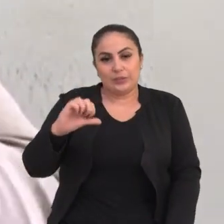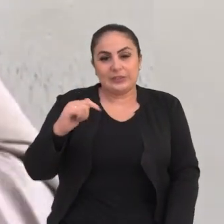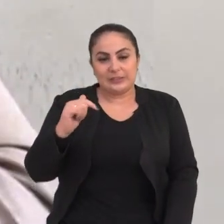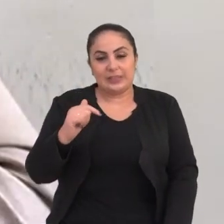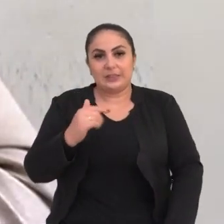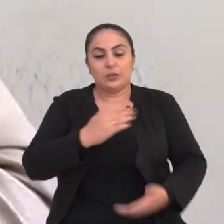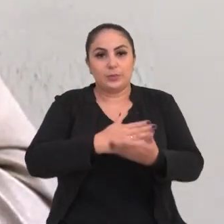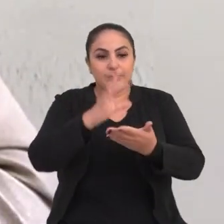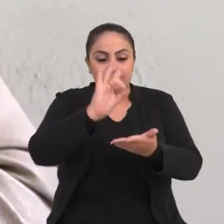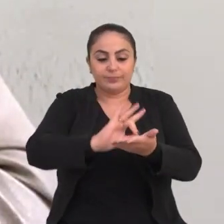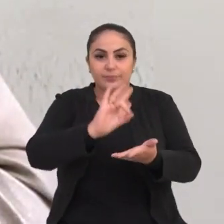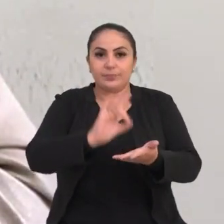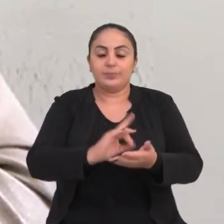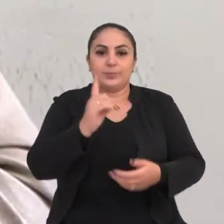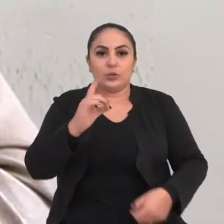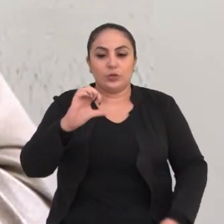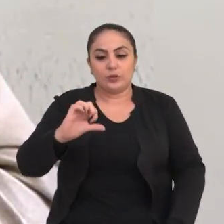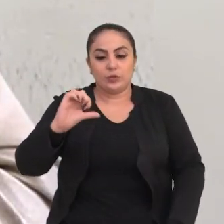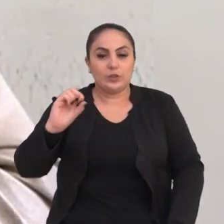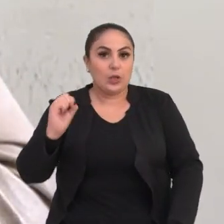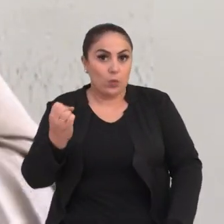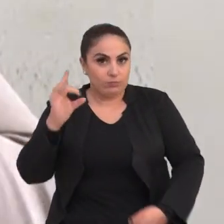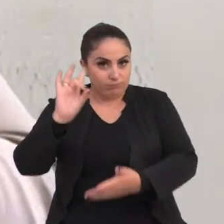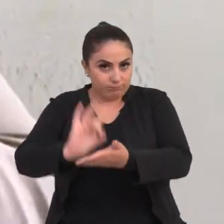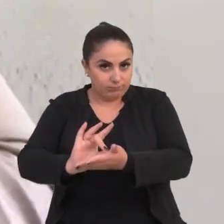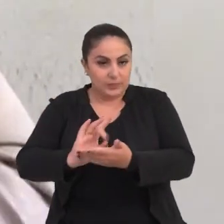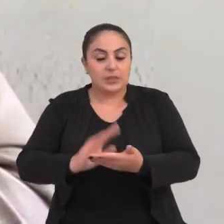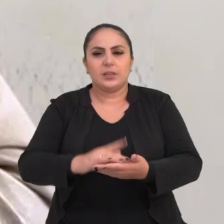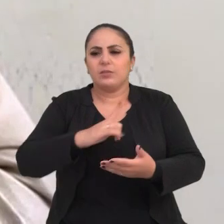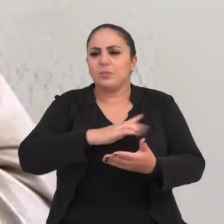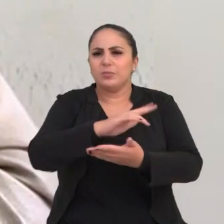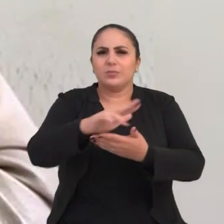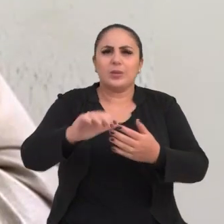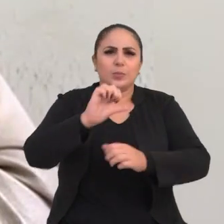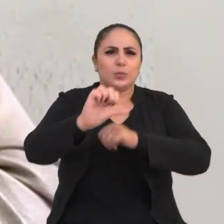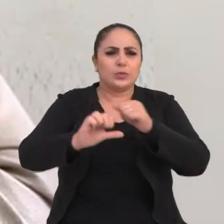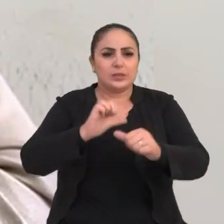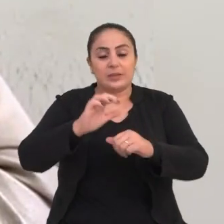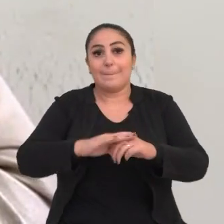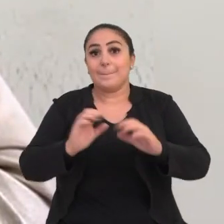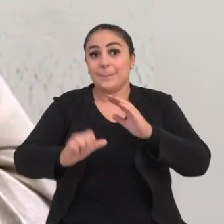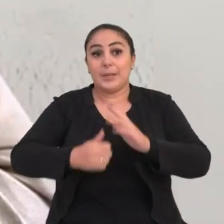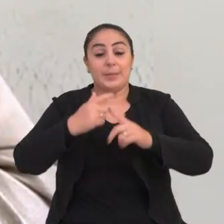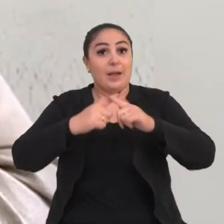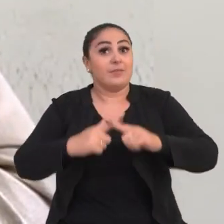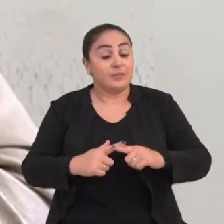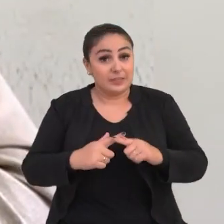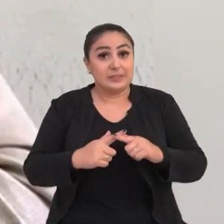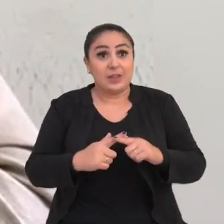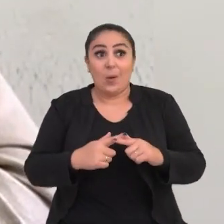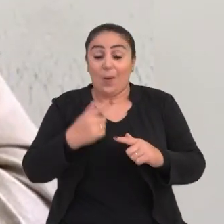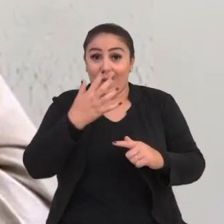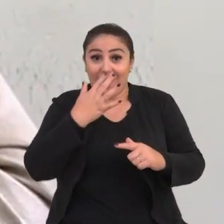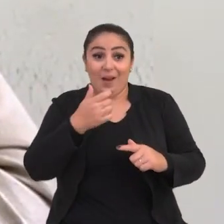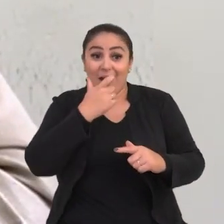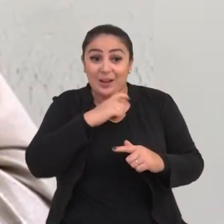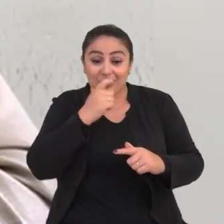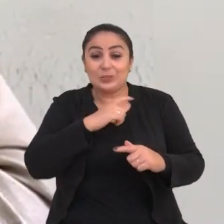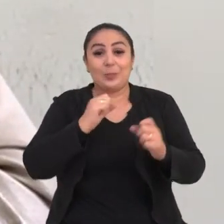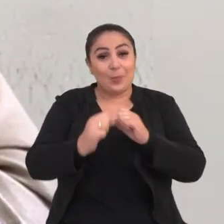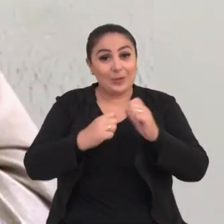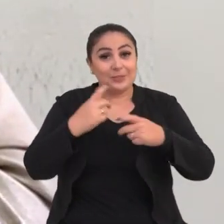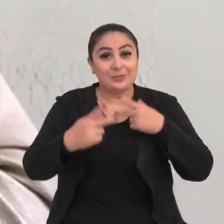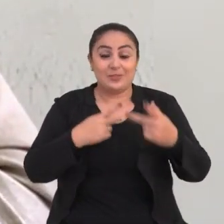entrando em vigor em 98, que teve tantas alterações, né? Eu acho que é a primeira vez... Bom, olha, eu acho que a gente